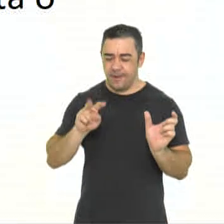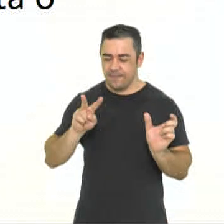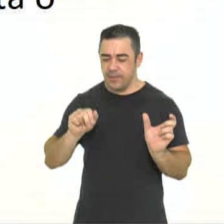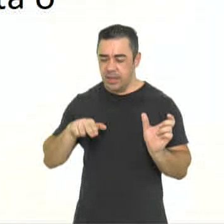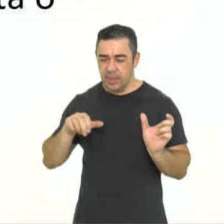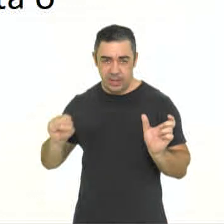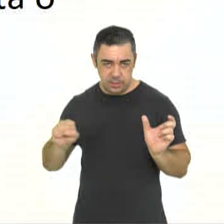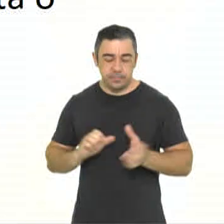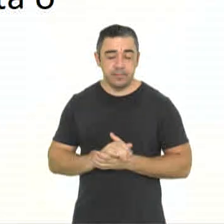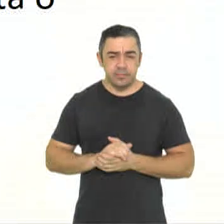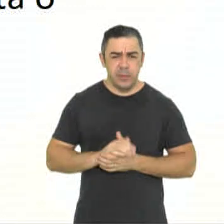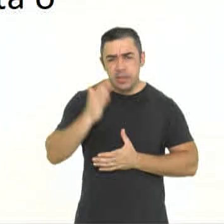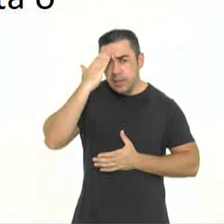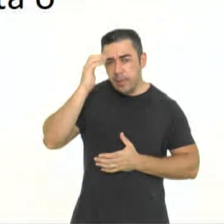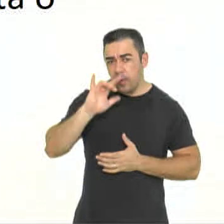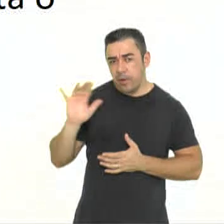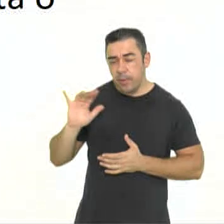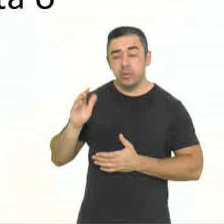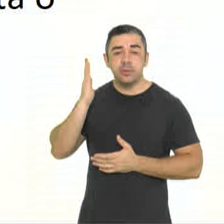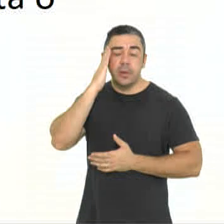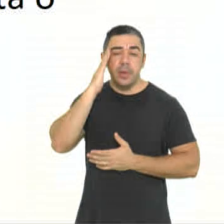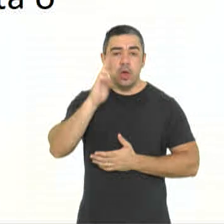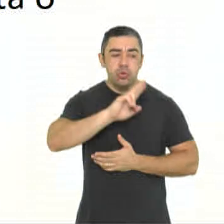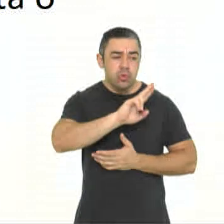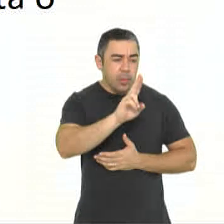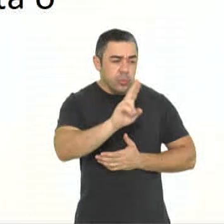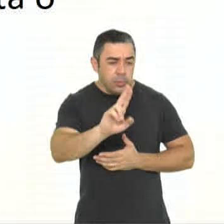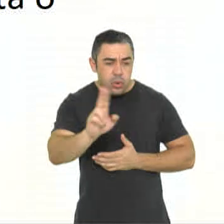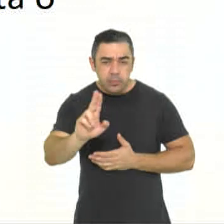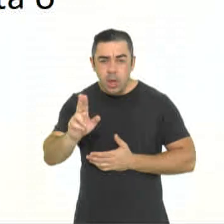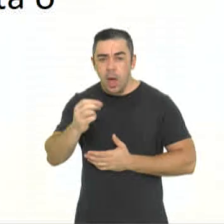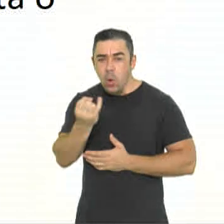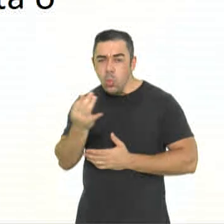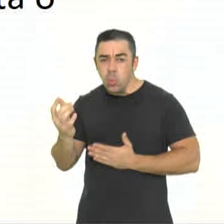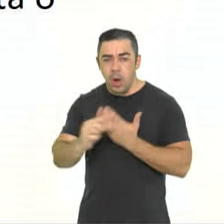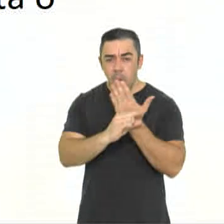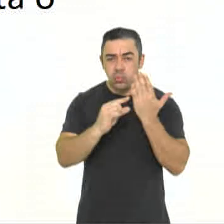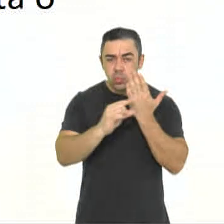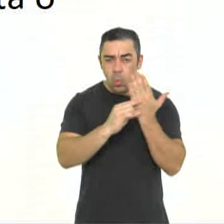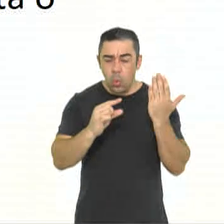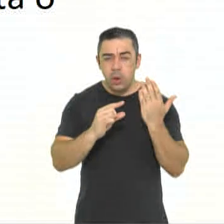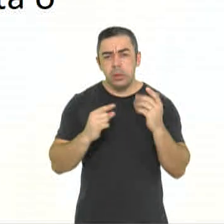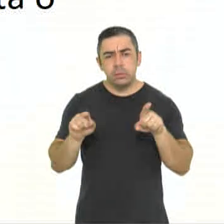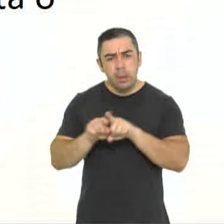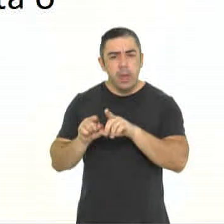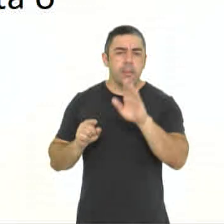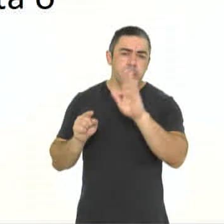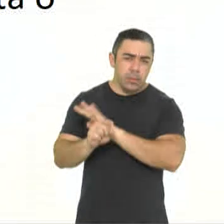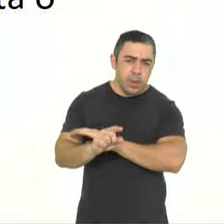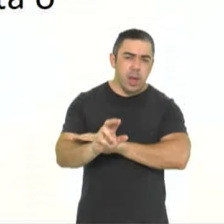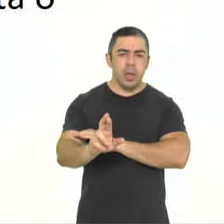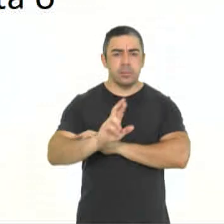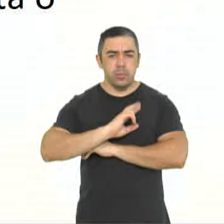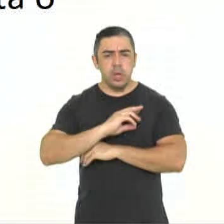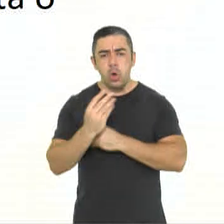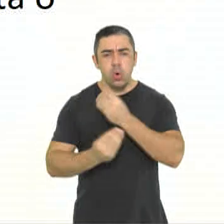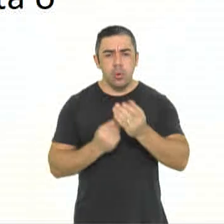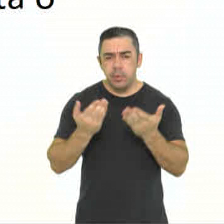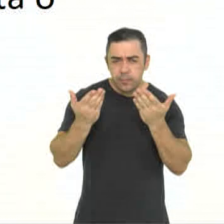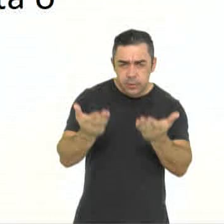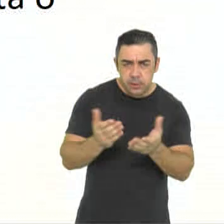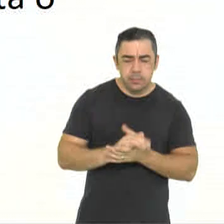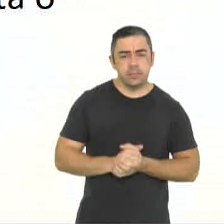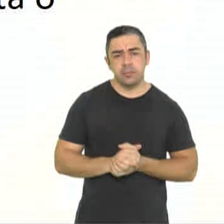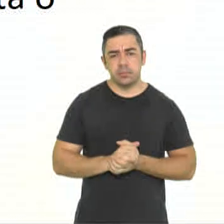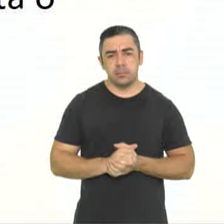do alfabeto, fiquei sabendo o nome de alguns autores. Também perguntar e responder: como está o senhor?